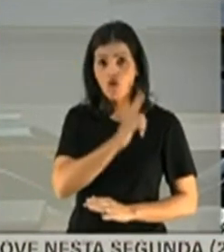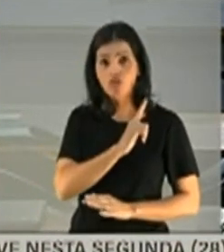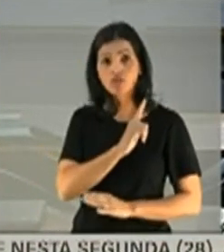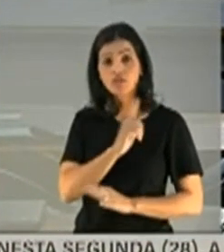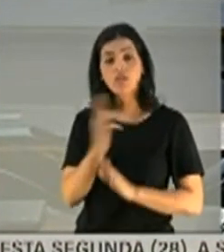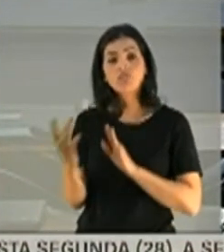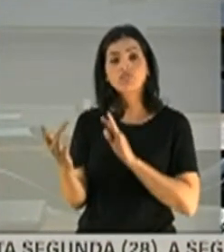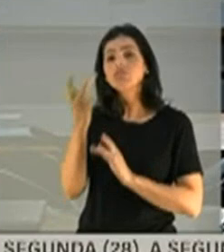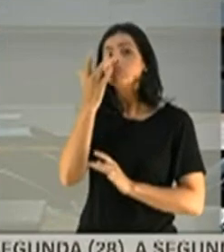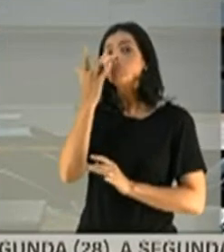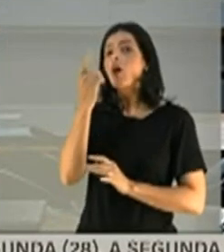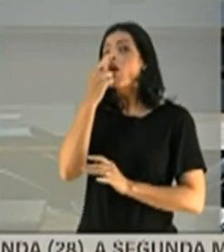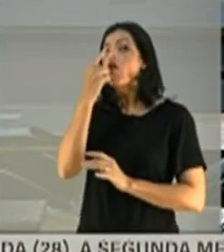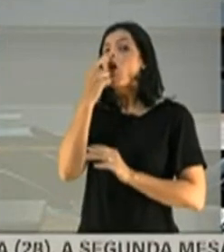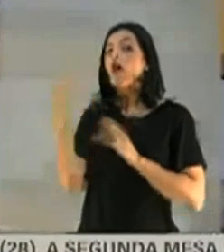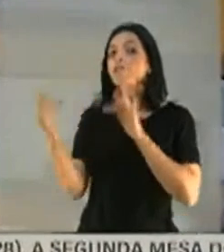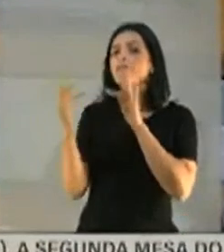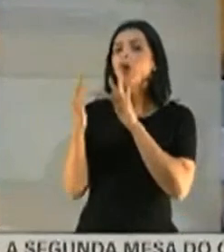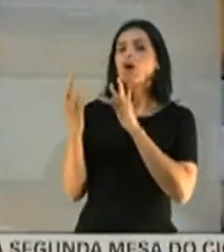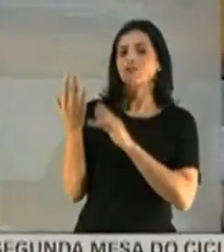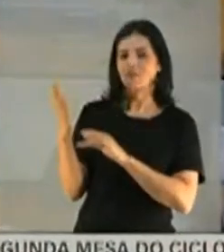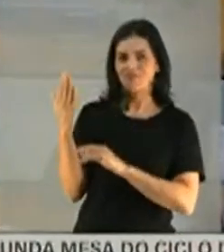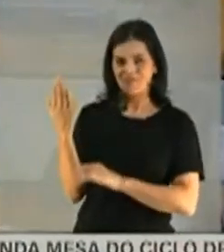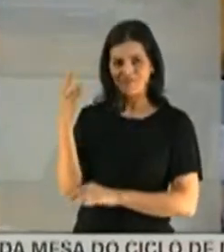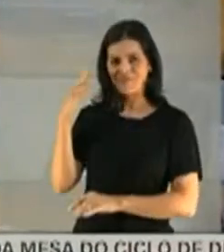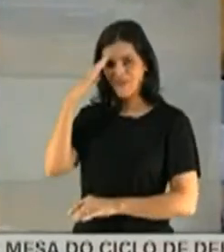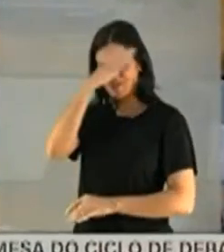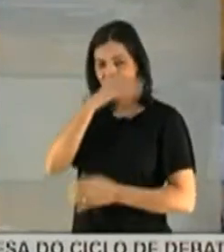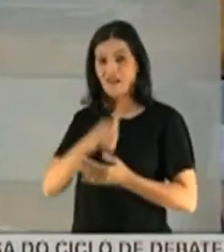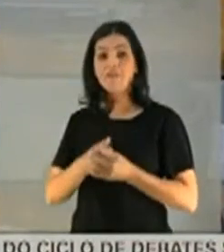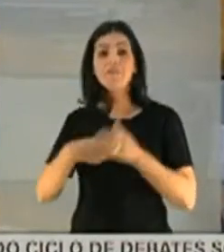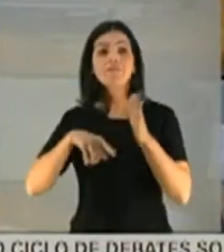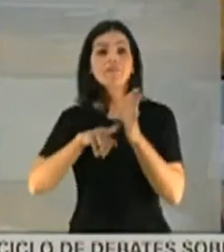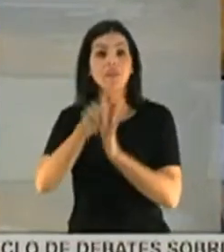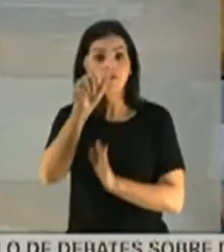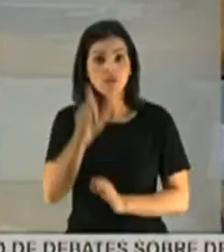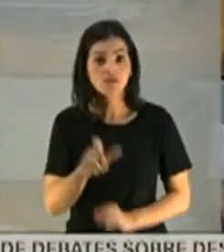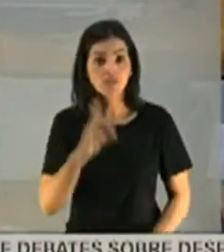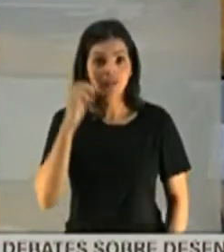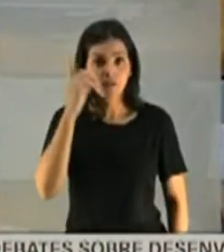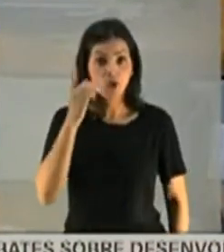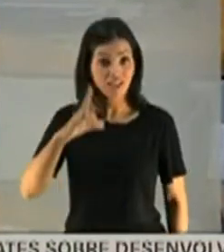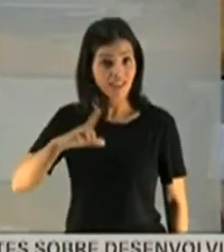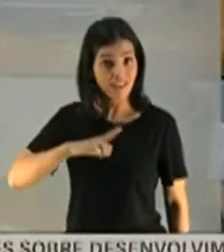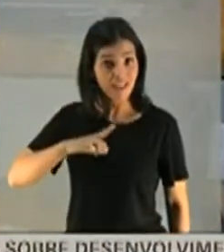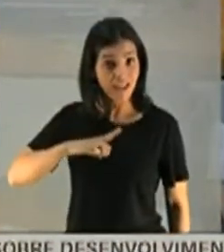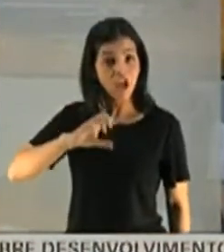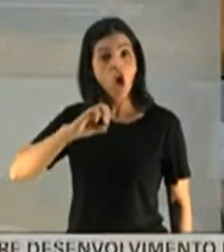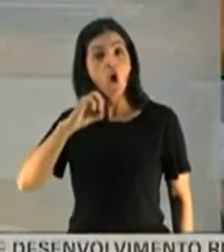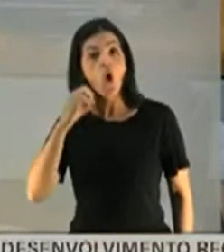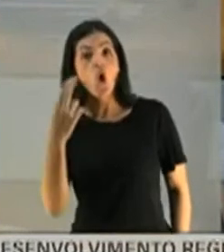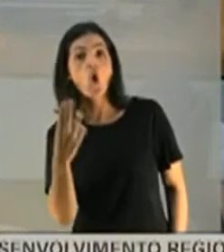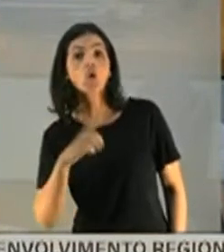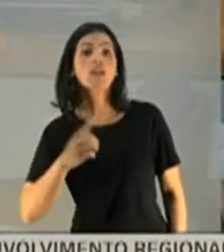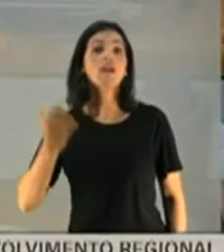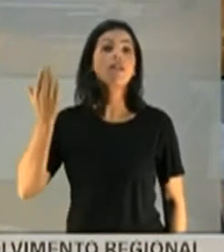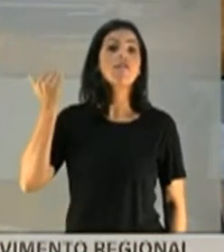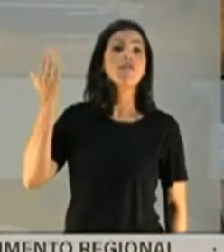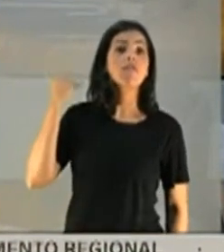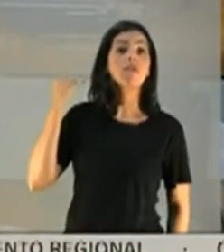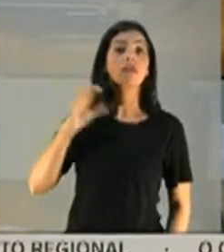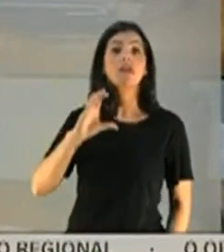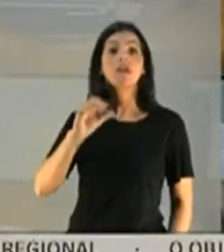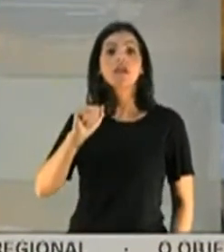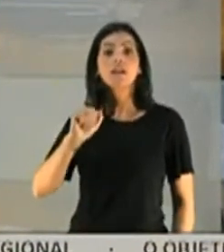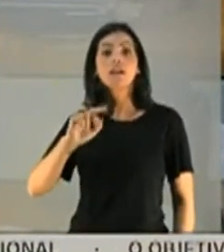uma proximidade para tal. Eu lhe pergunto, o senhor tem ou teve alguns cargos